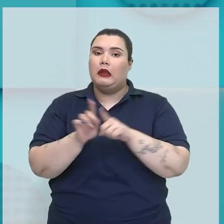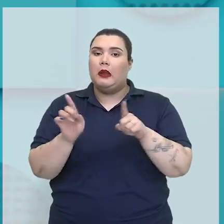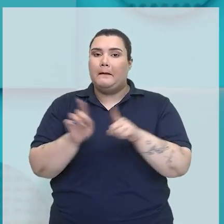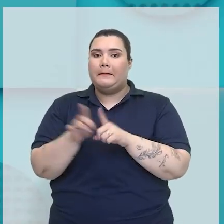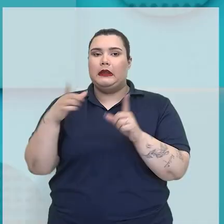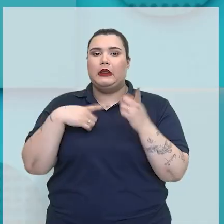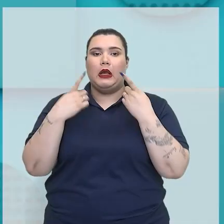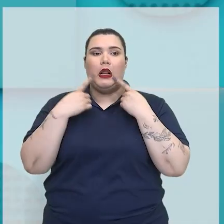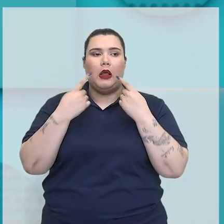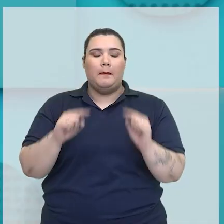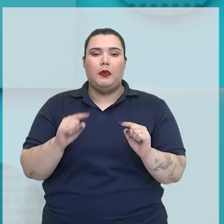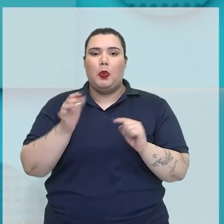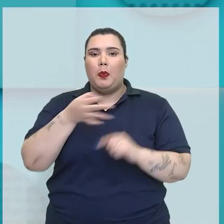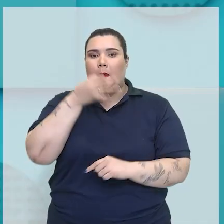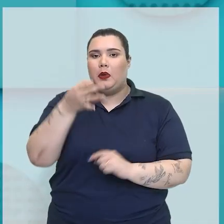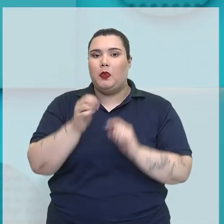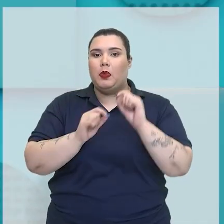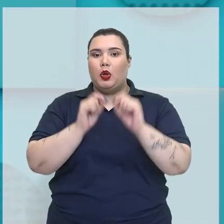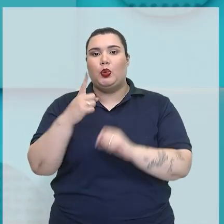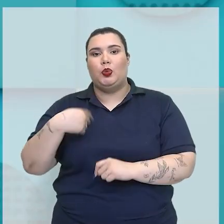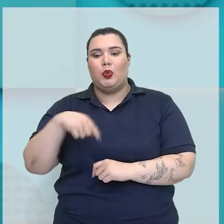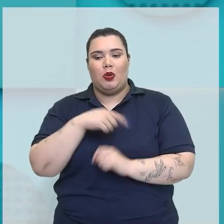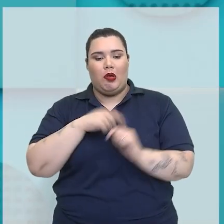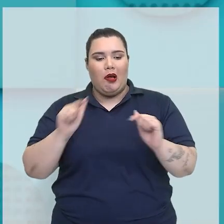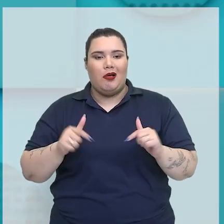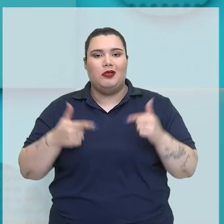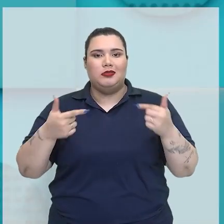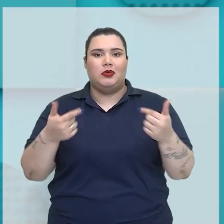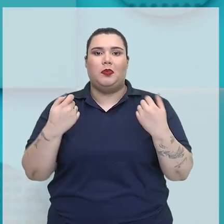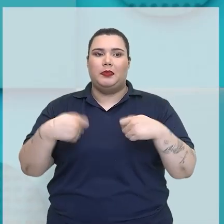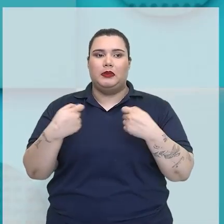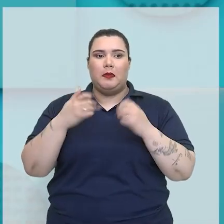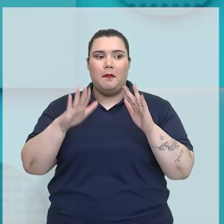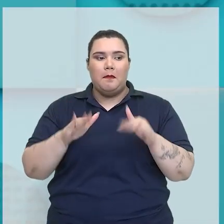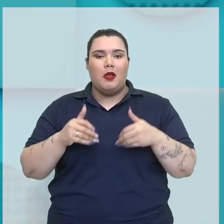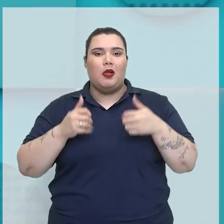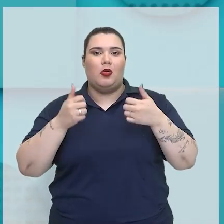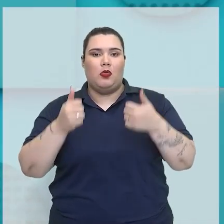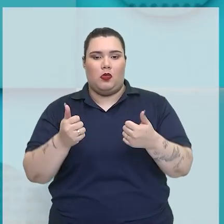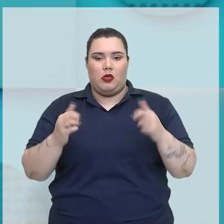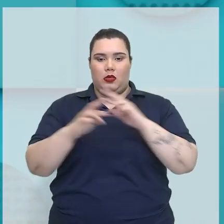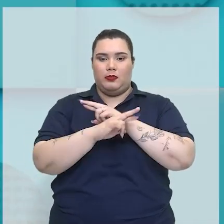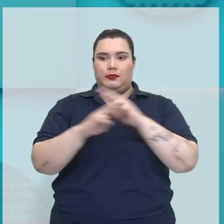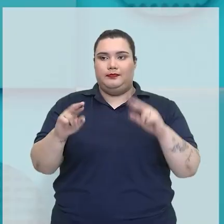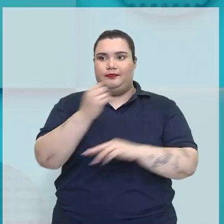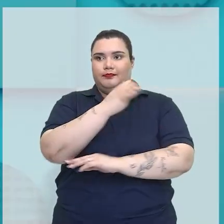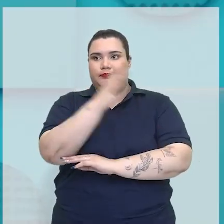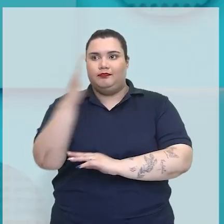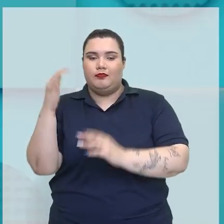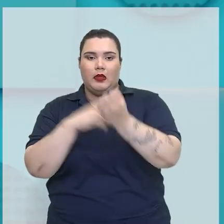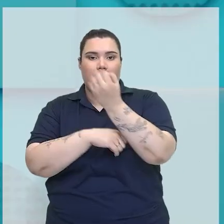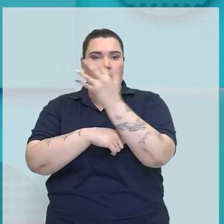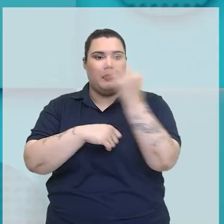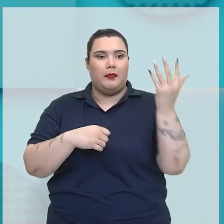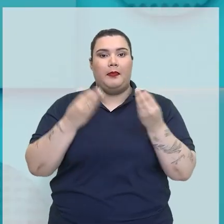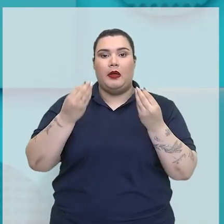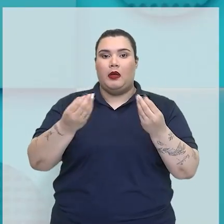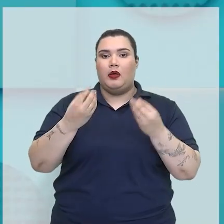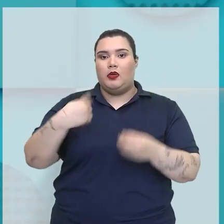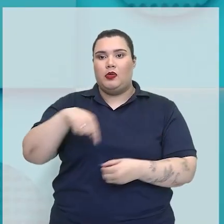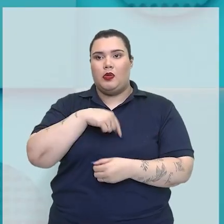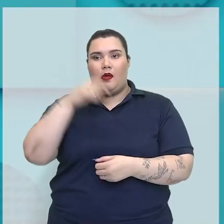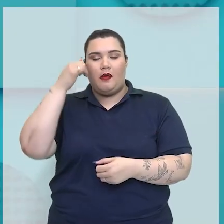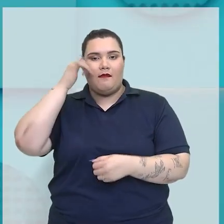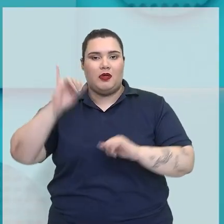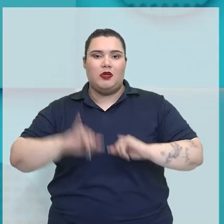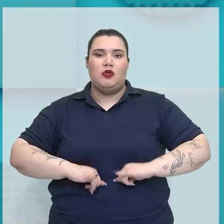nós melhorarmos nossas atitudes, né, com relação ao meio ambiente, para que nós não tenhamos tanto calor assim, né,